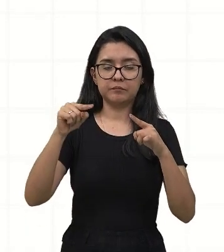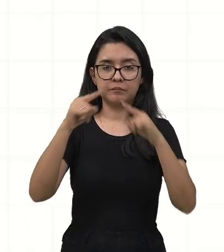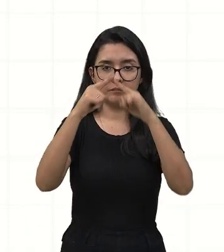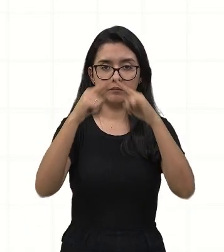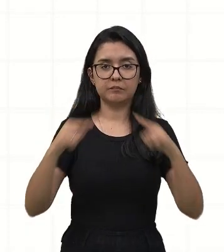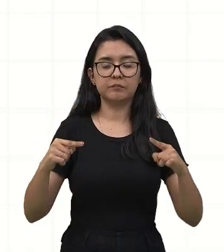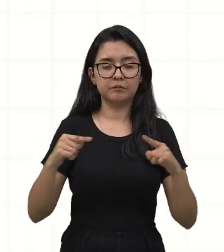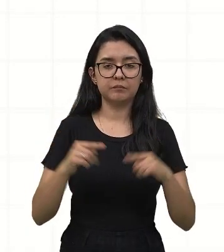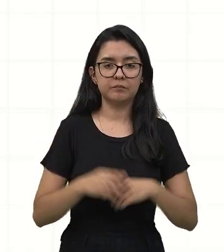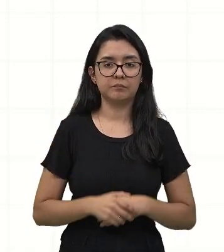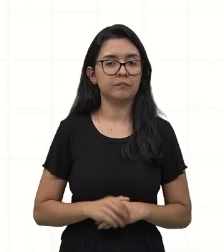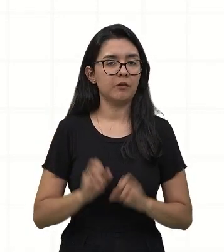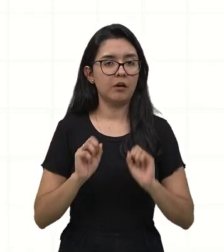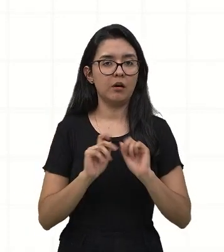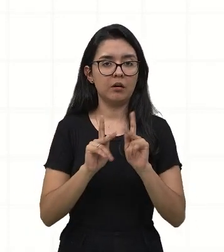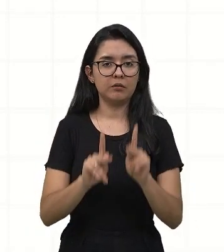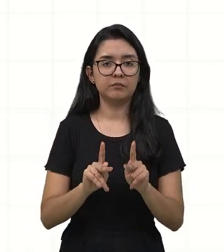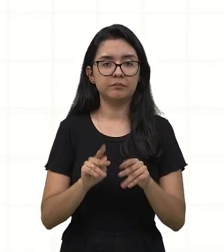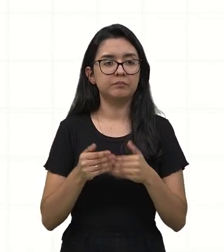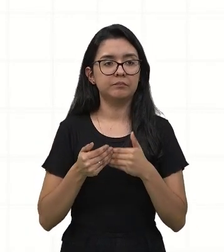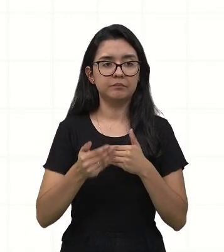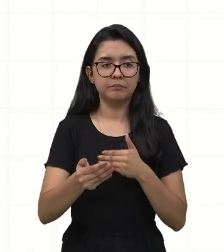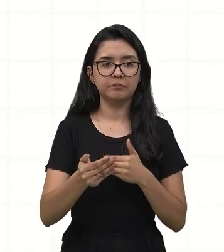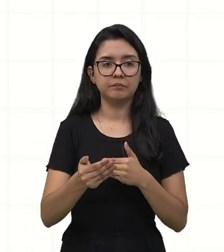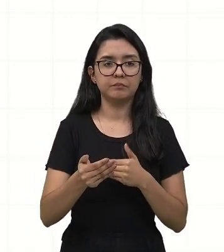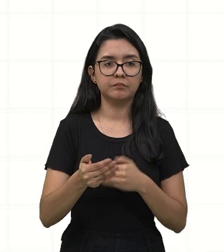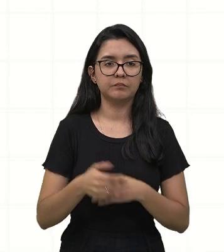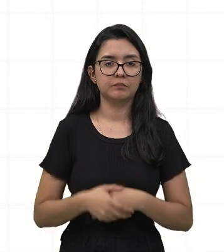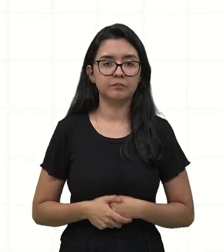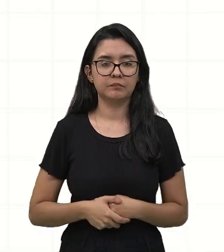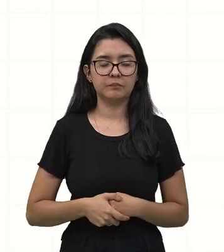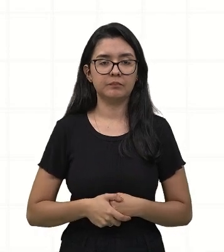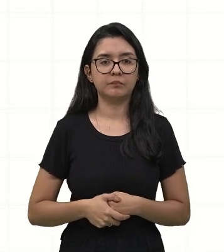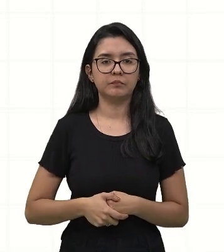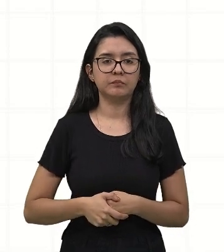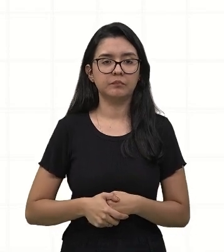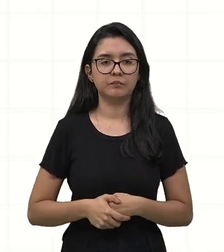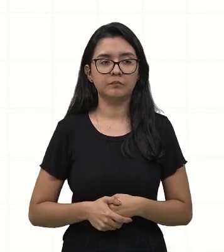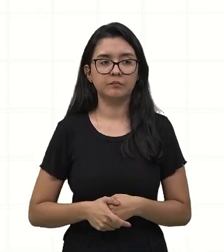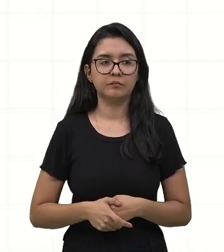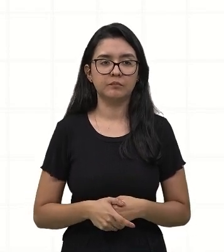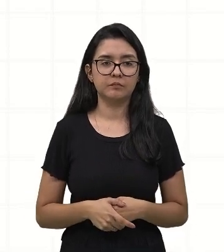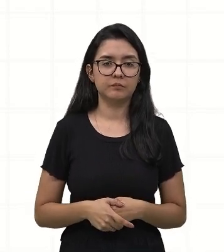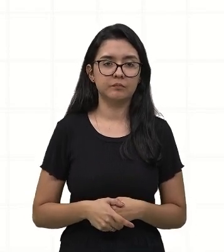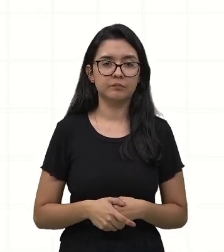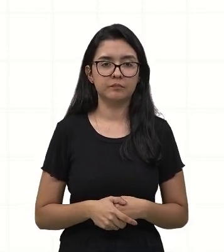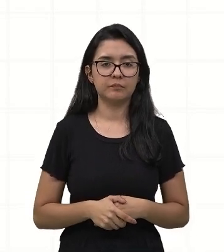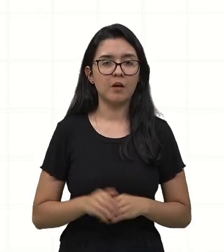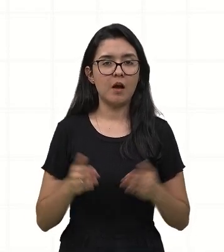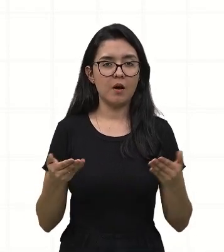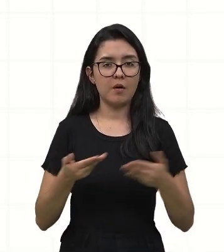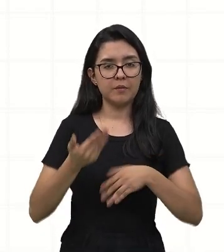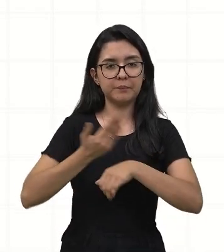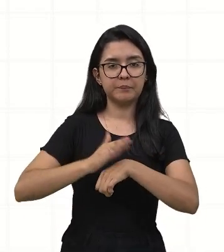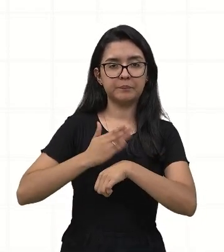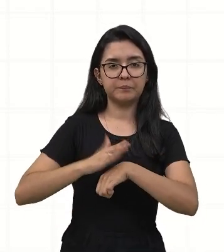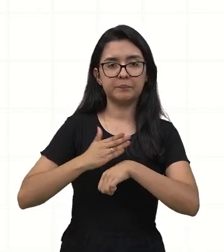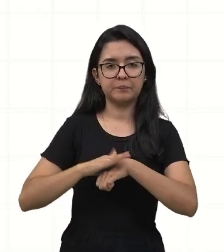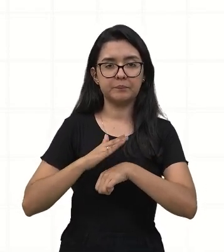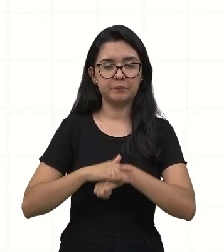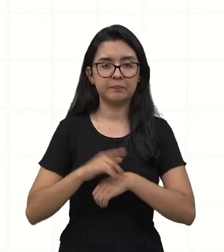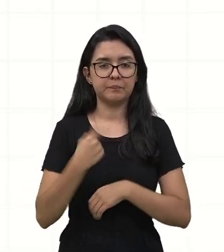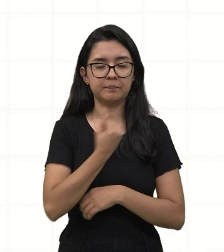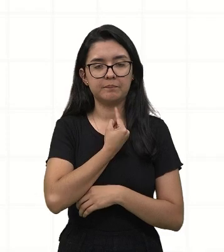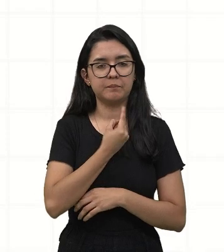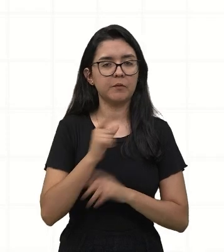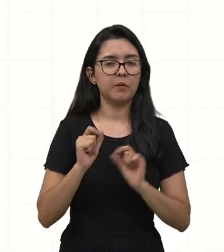aqui. Ó. Tudo bem? Vamos continuar aqui. Bom, vamos então exercitar. Tá legal? Vamos praticar o que a